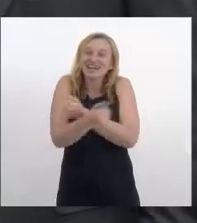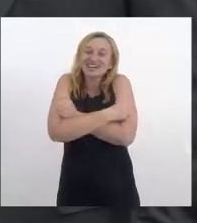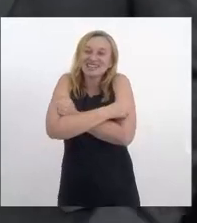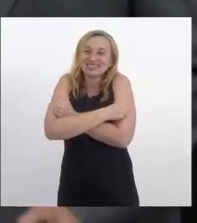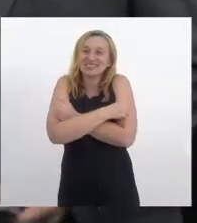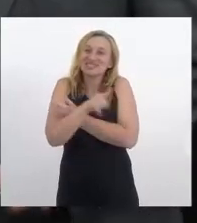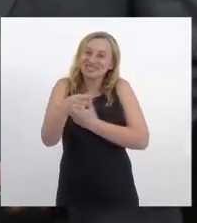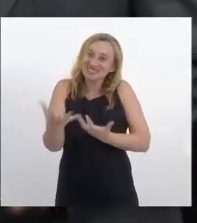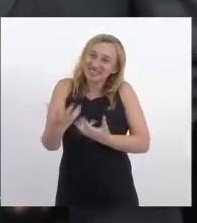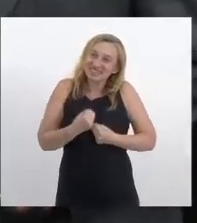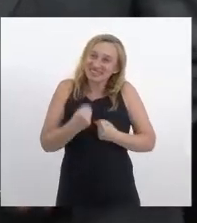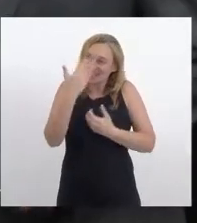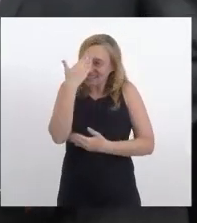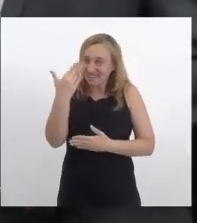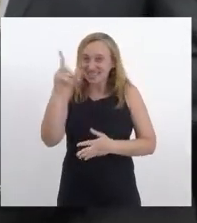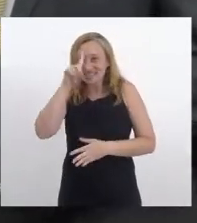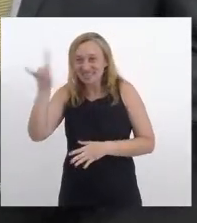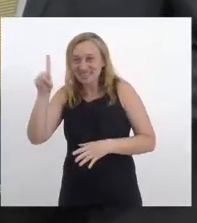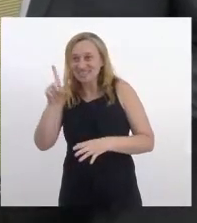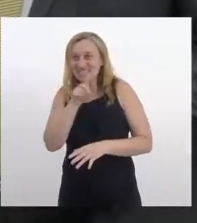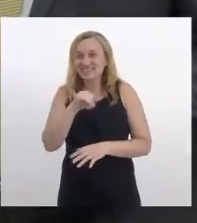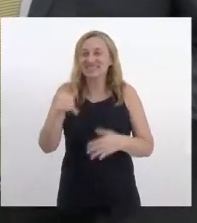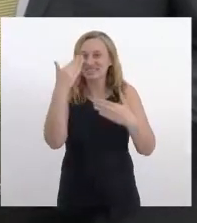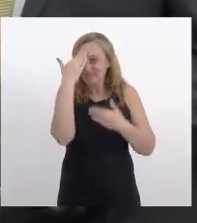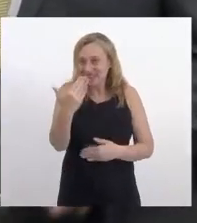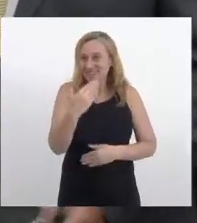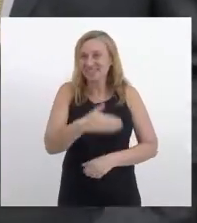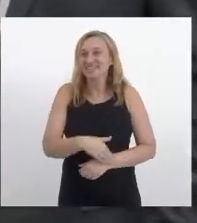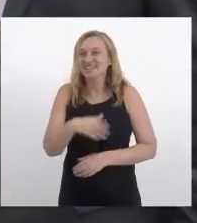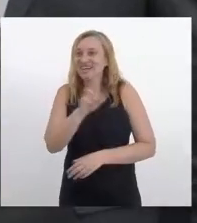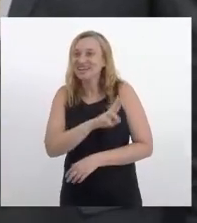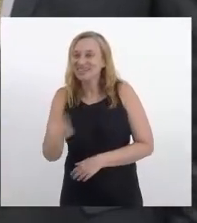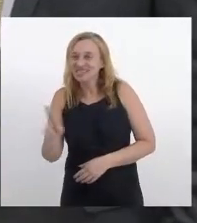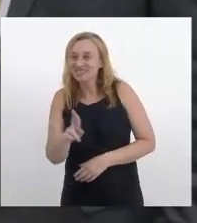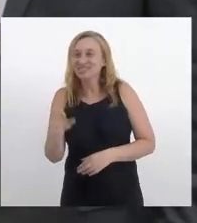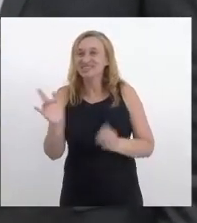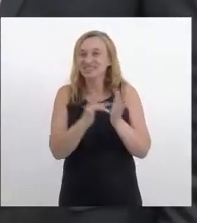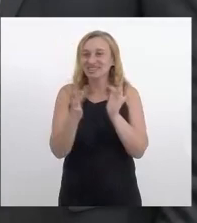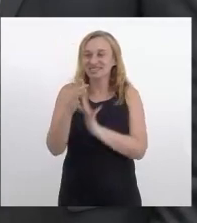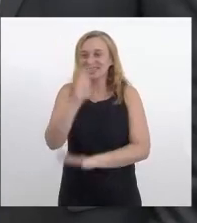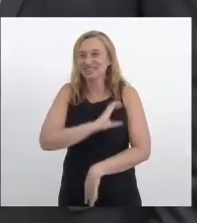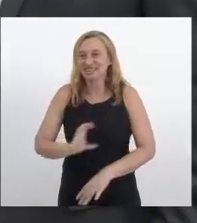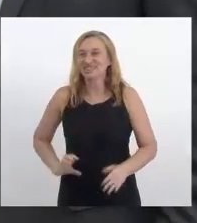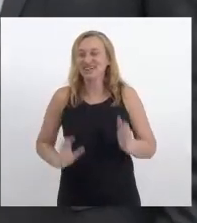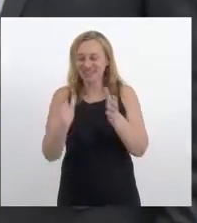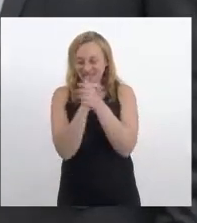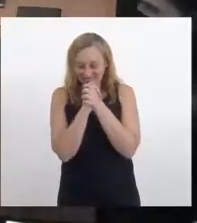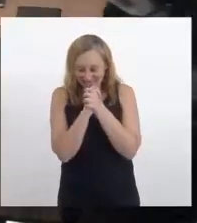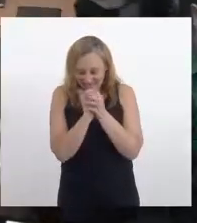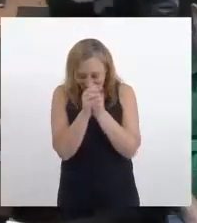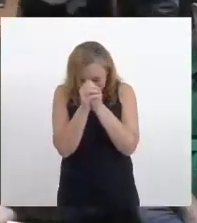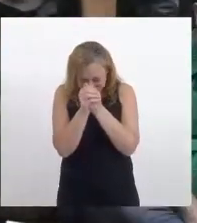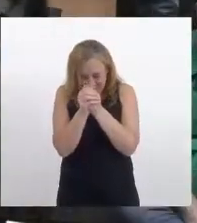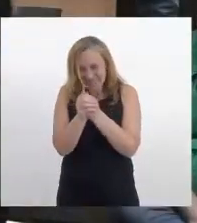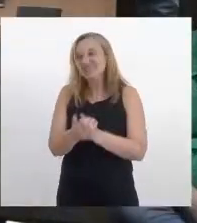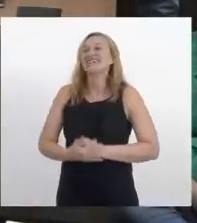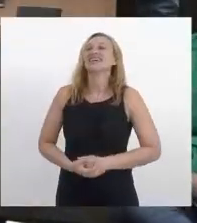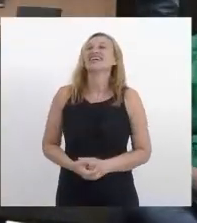acolher. Agradeço a Deus por este dia. Muito obrigado. Em nome de Jesus Cristo. Amém.